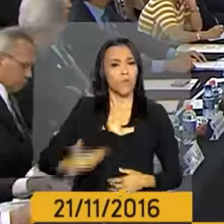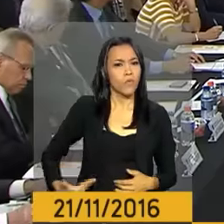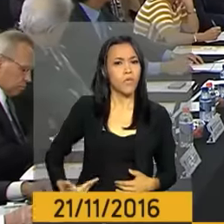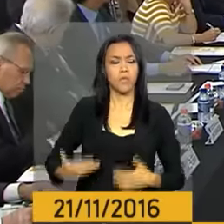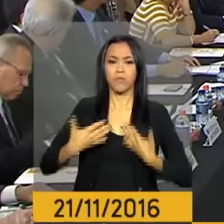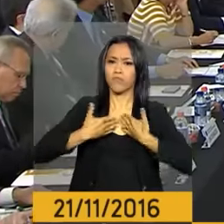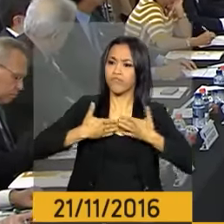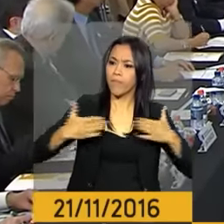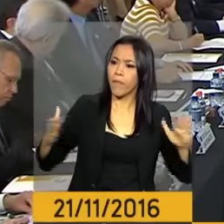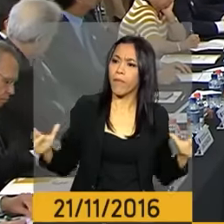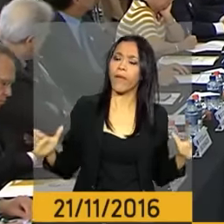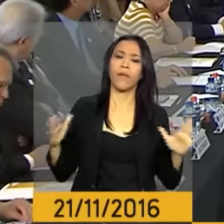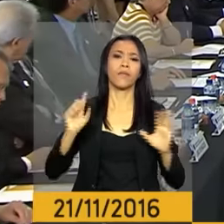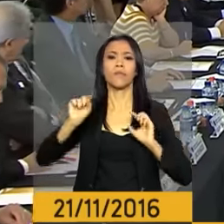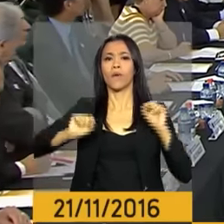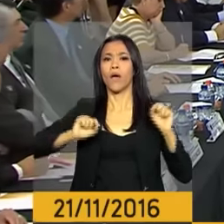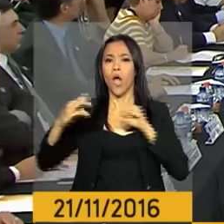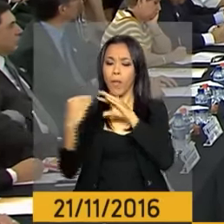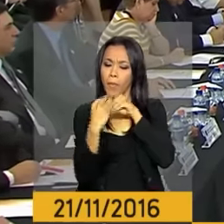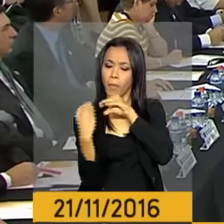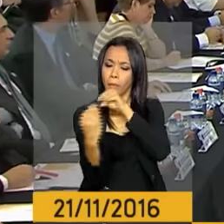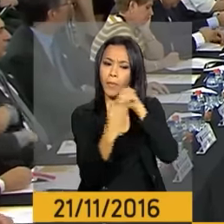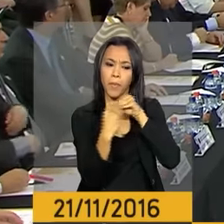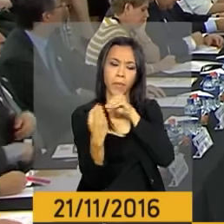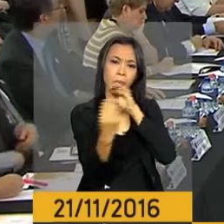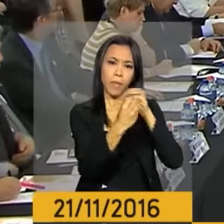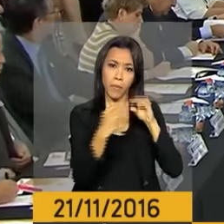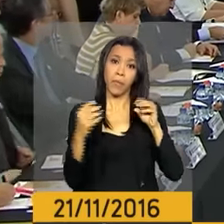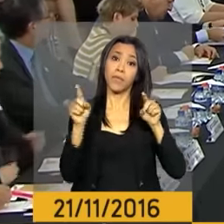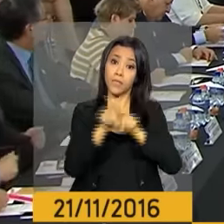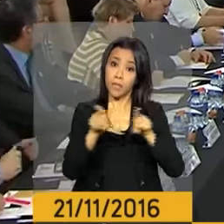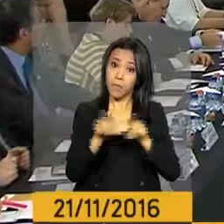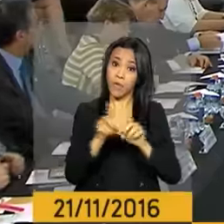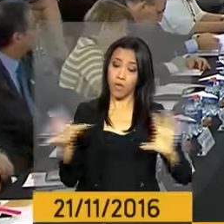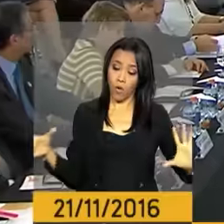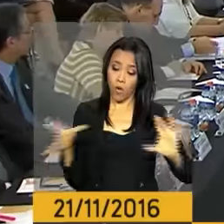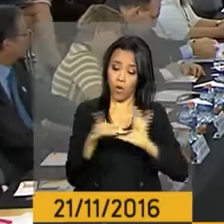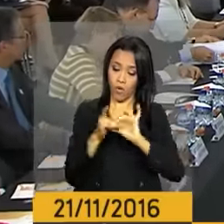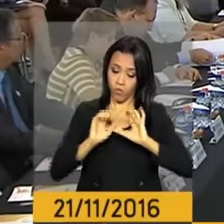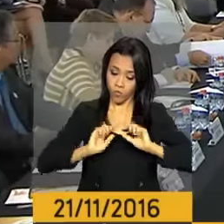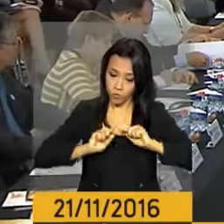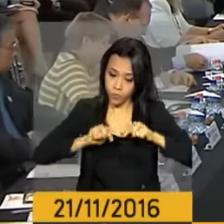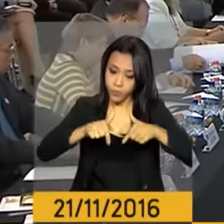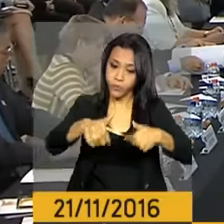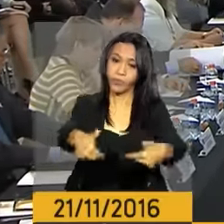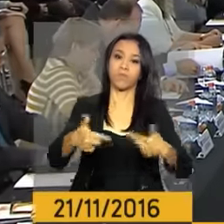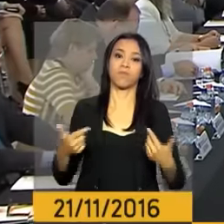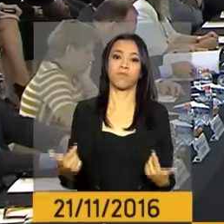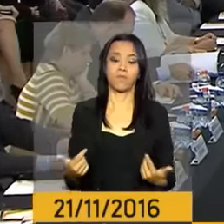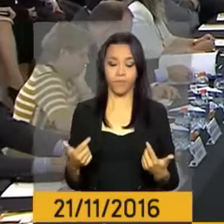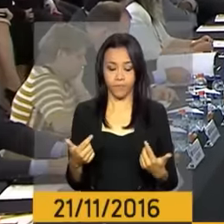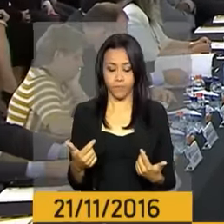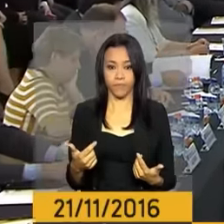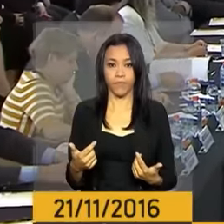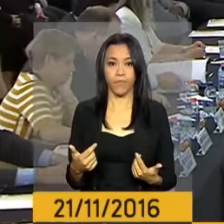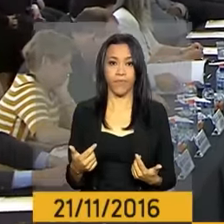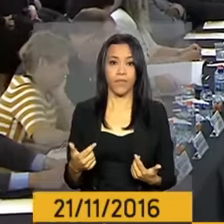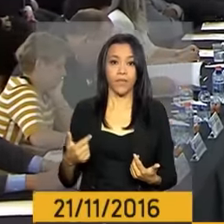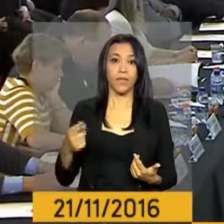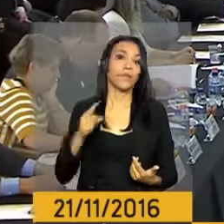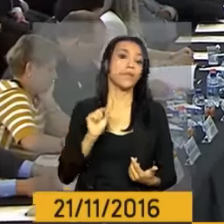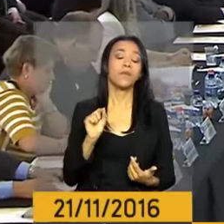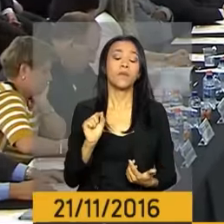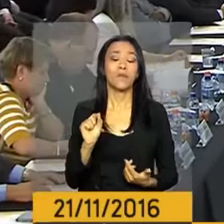abertura ao diálogo e de união de esforços. E presentes se